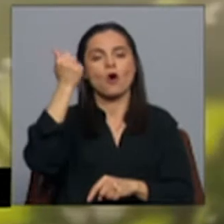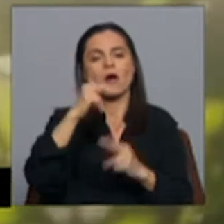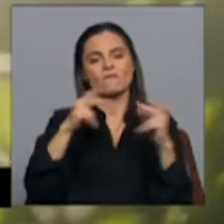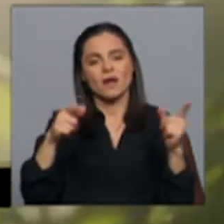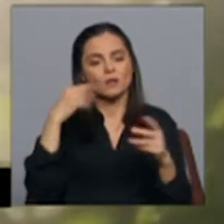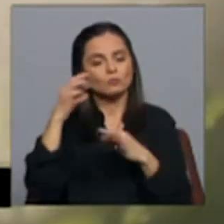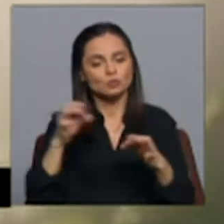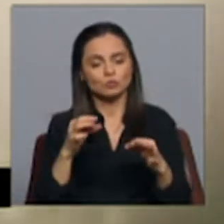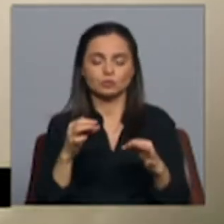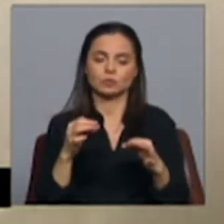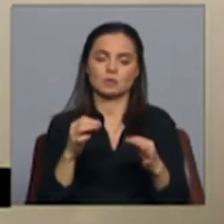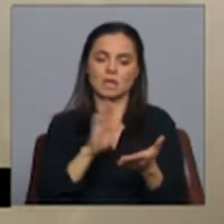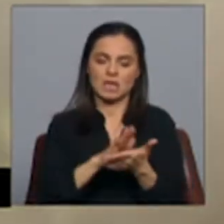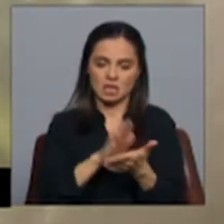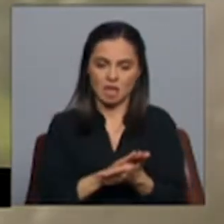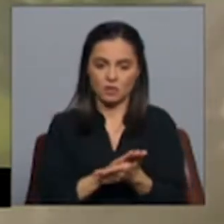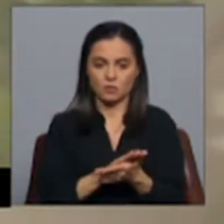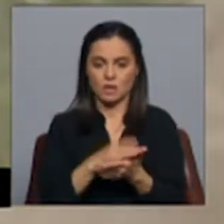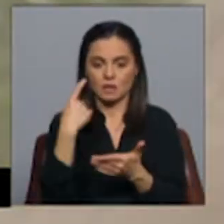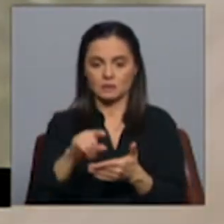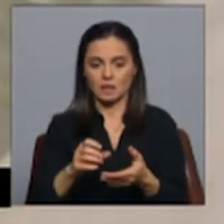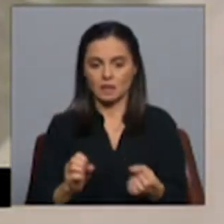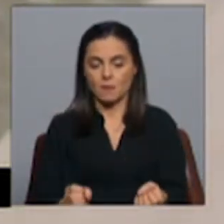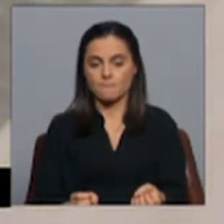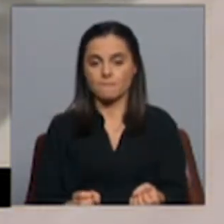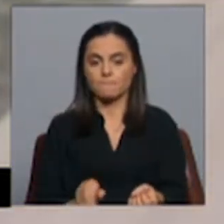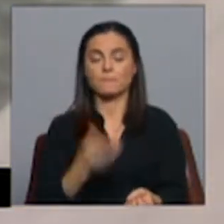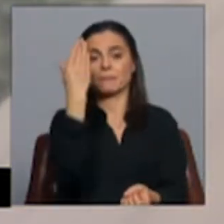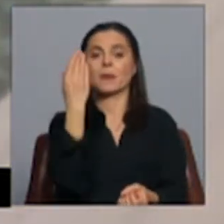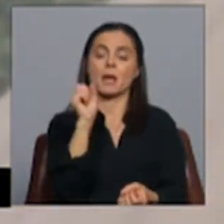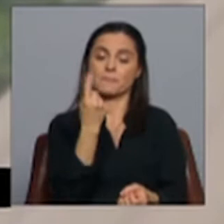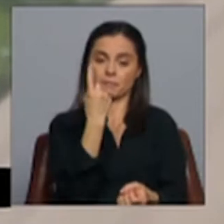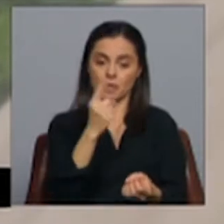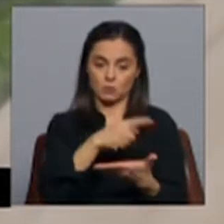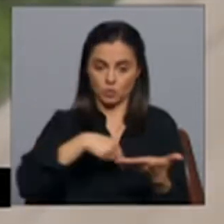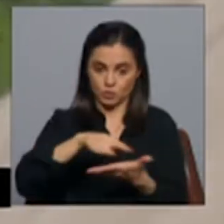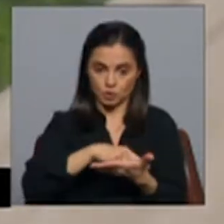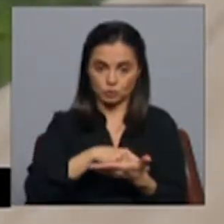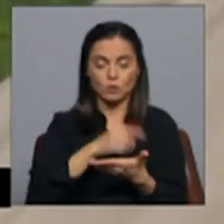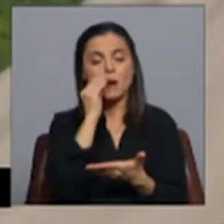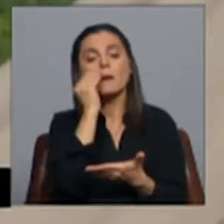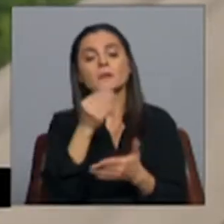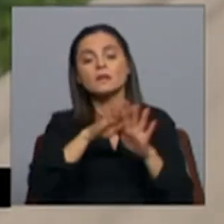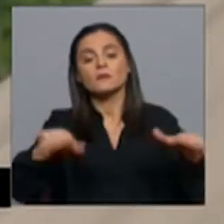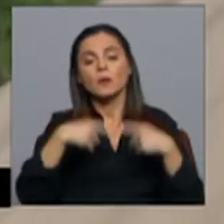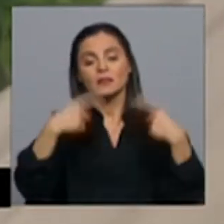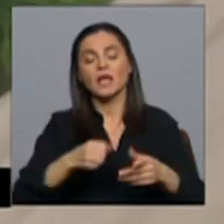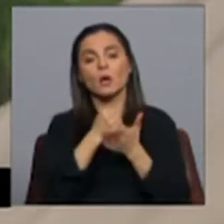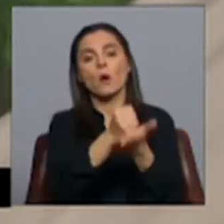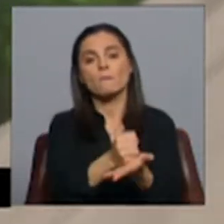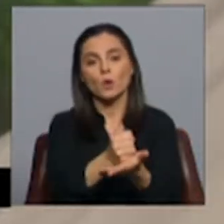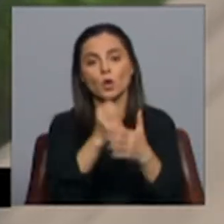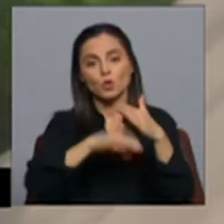o músico tem o primeiro disco com 12 capítulos. Menino da Praia conta com o apoio do Fundo Cultural da